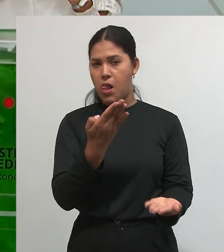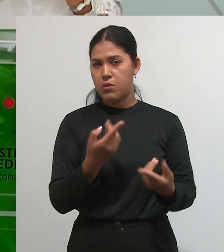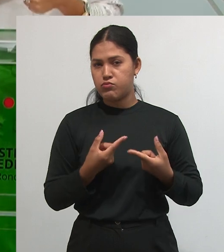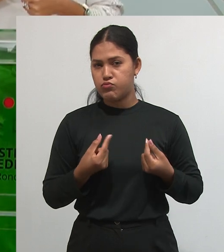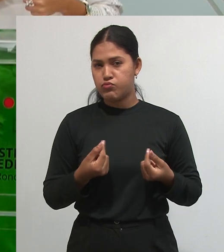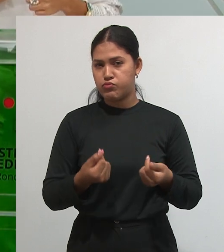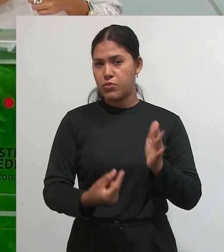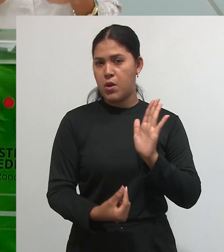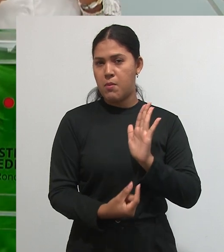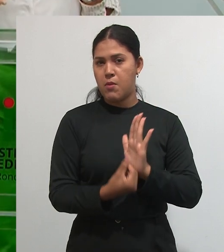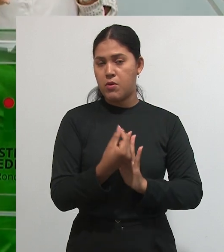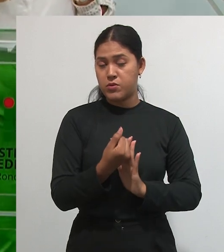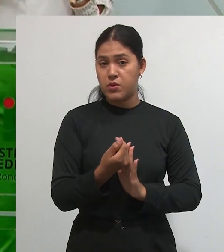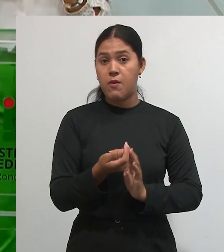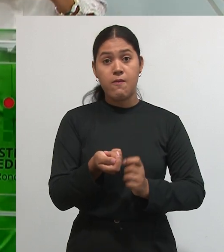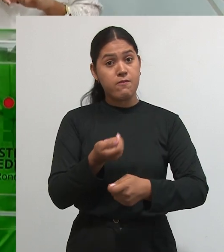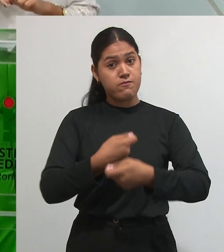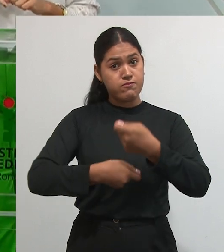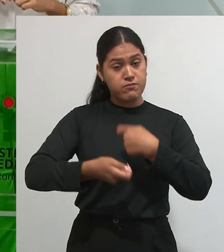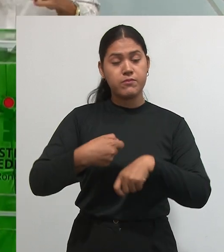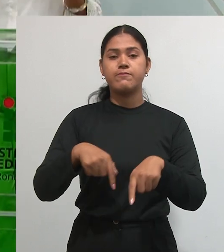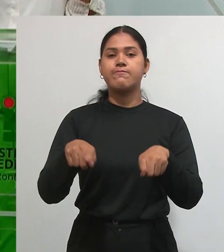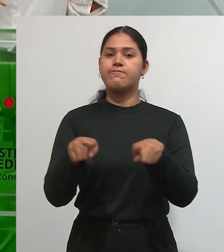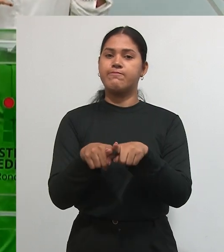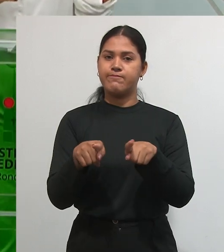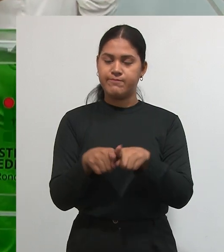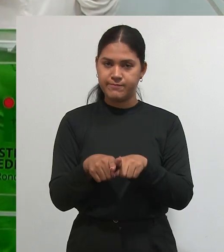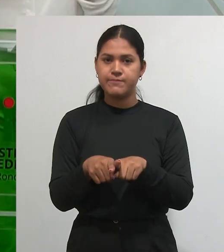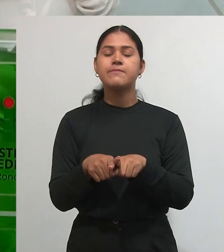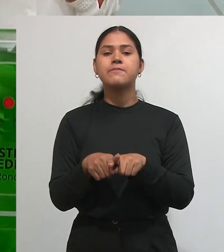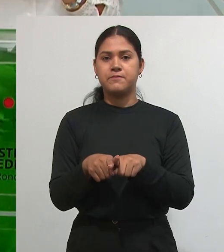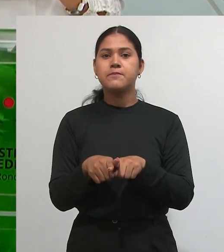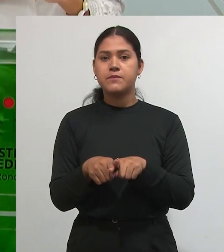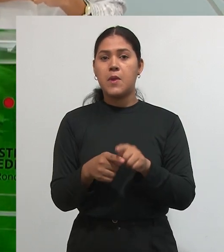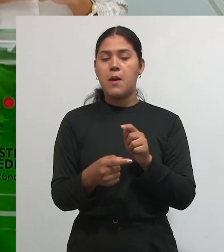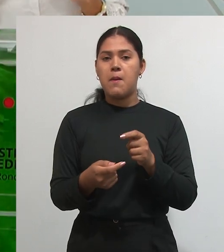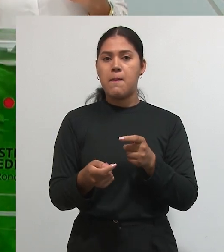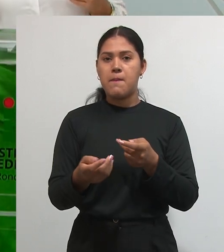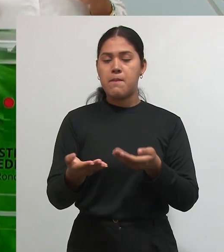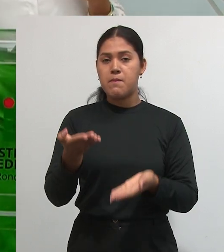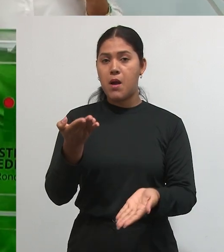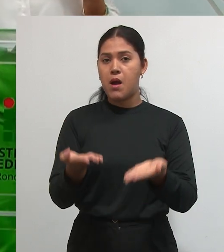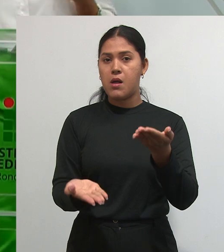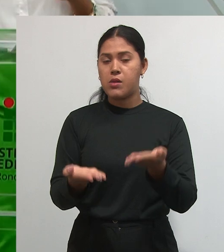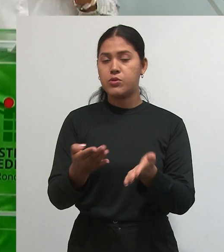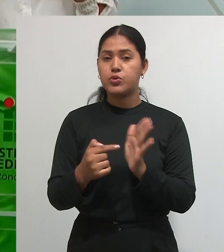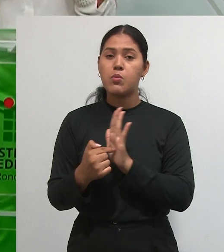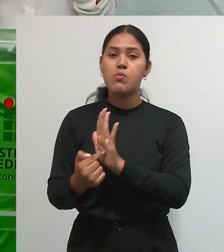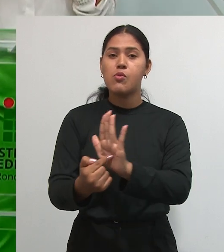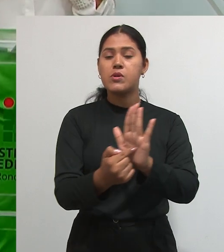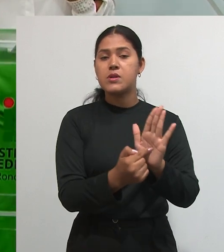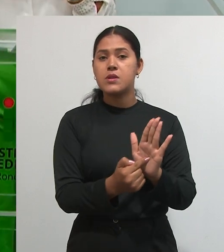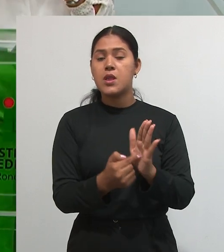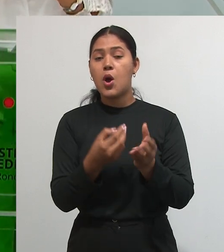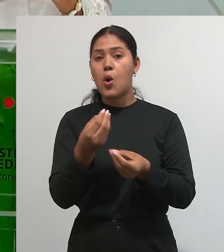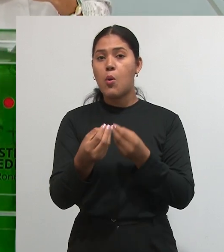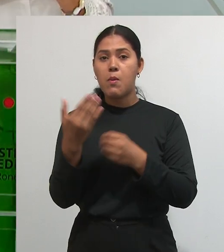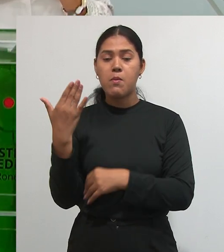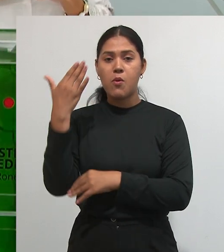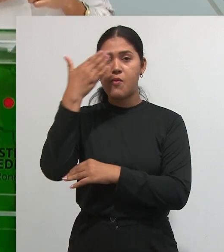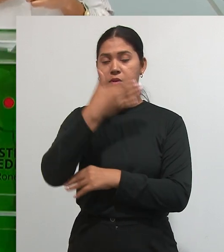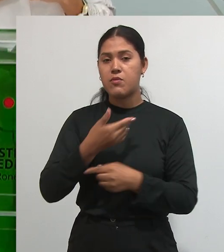balanço orçamentário, balanço financeiro e o balanço financeiro e as demonstrações